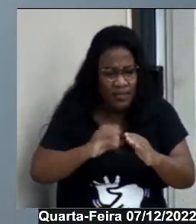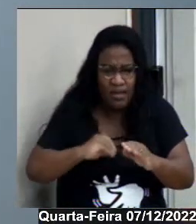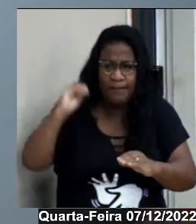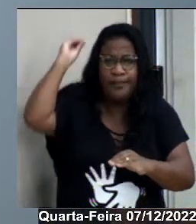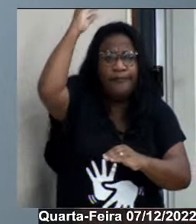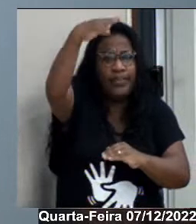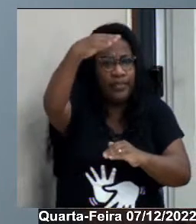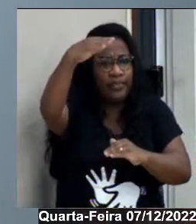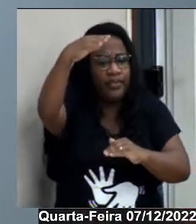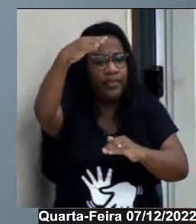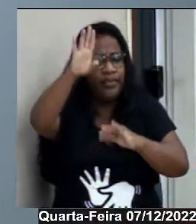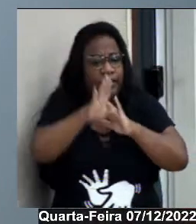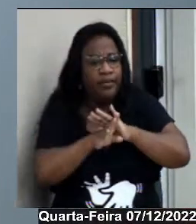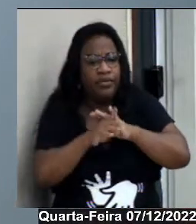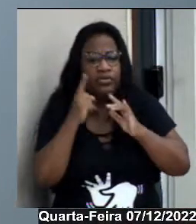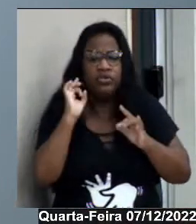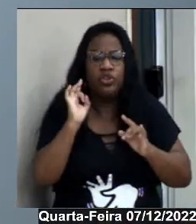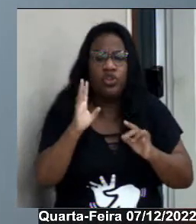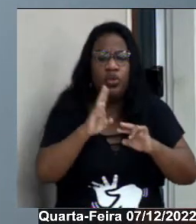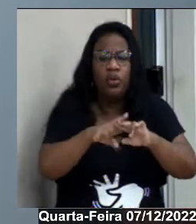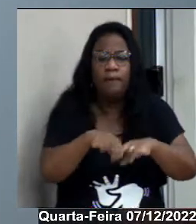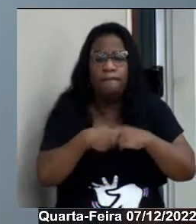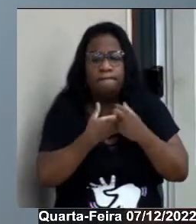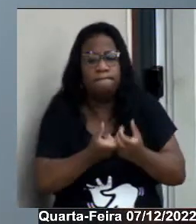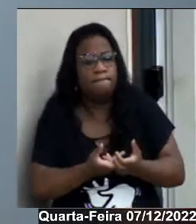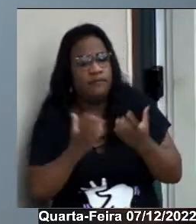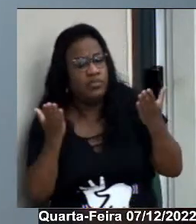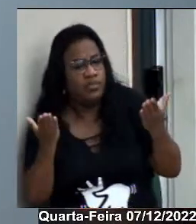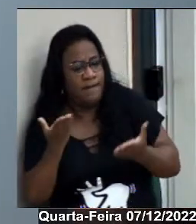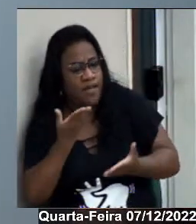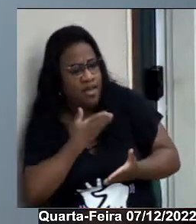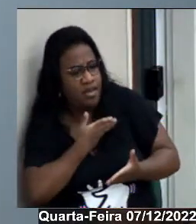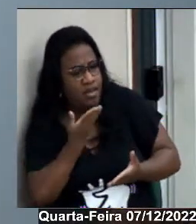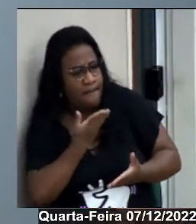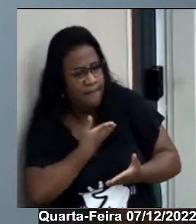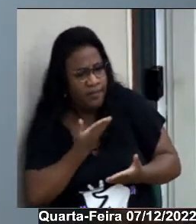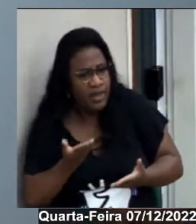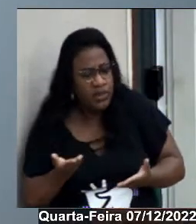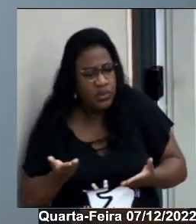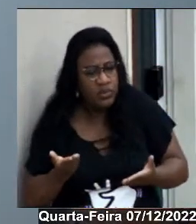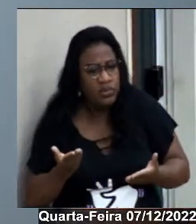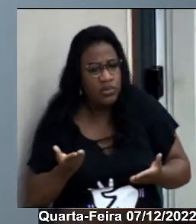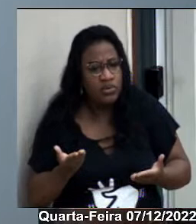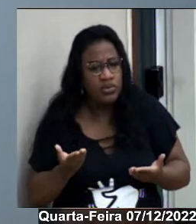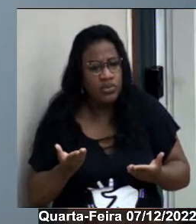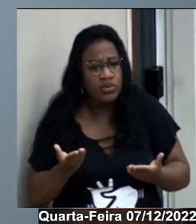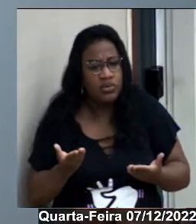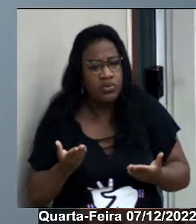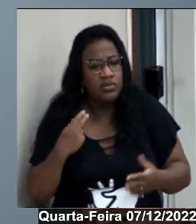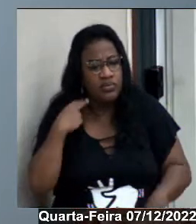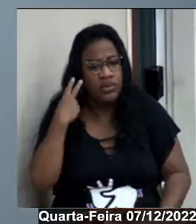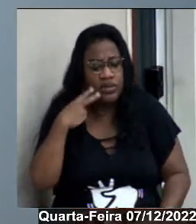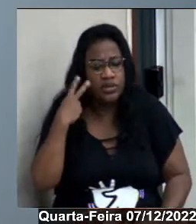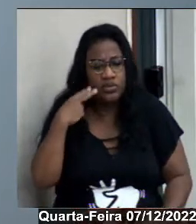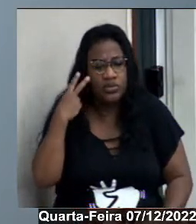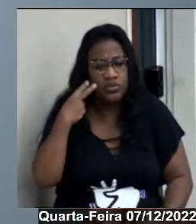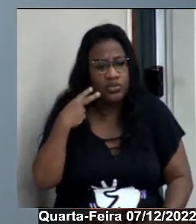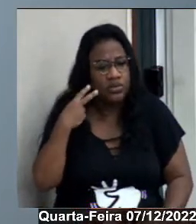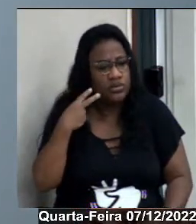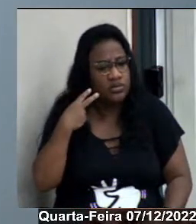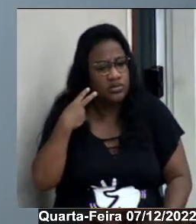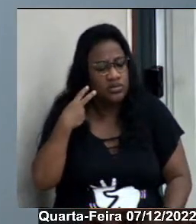De novo, é beneficiar os amigos do prefeito, do vice-prefeito e do presidente da Câmara.